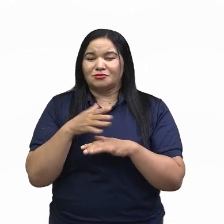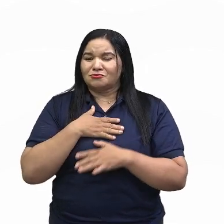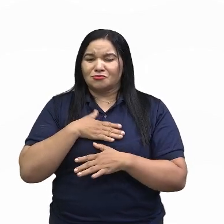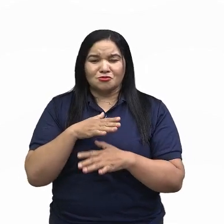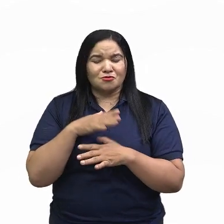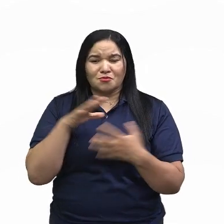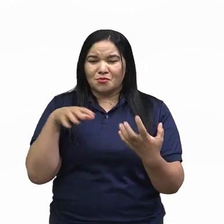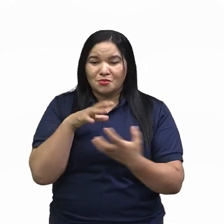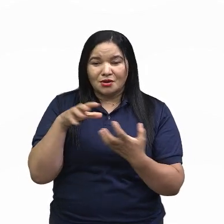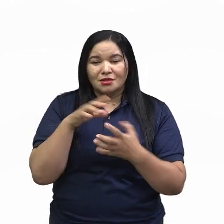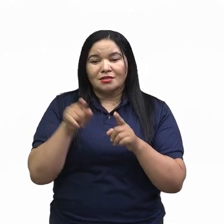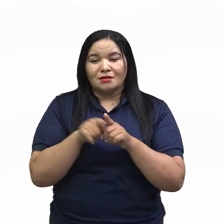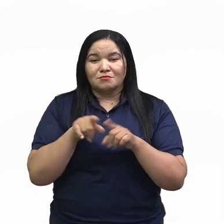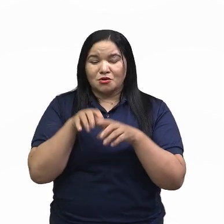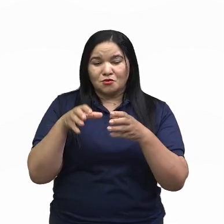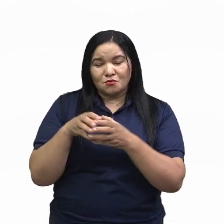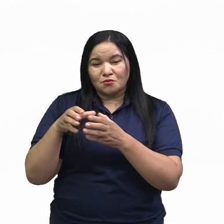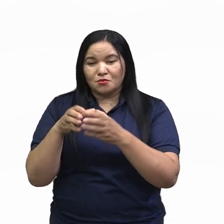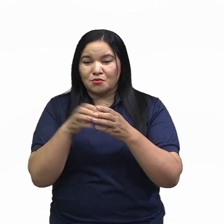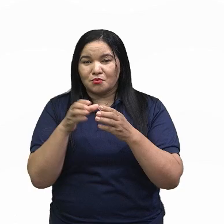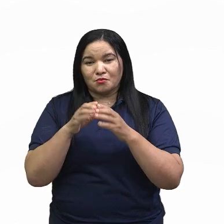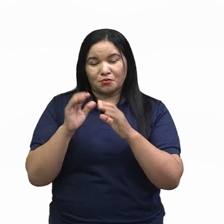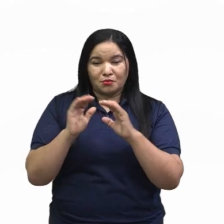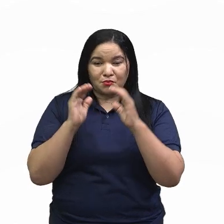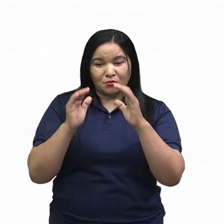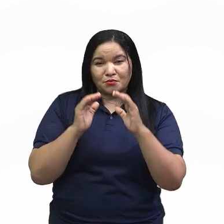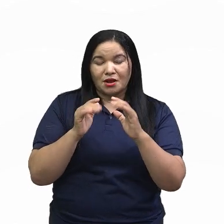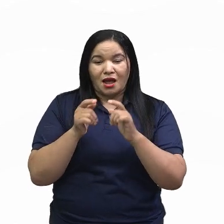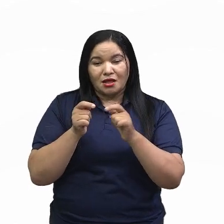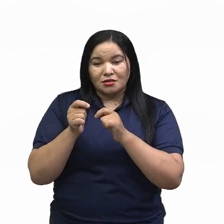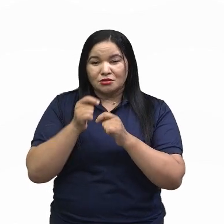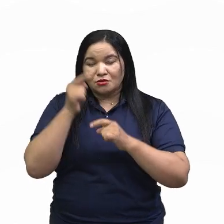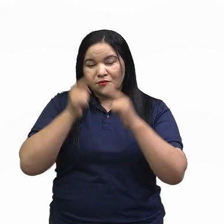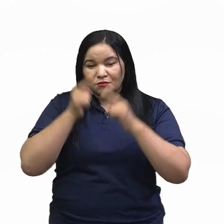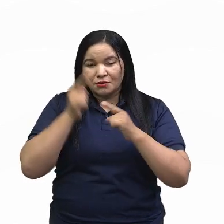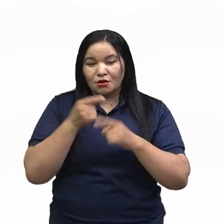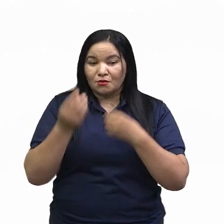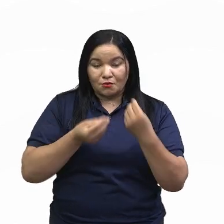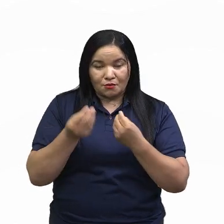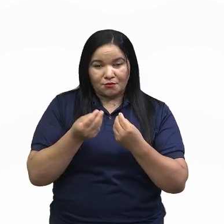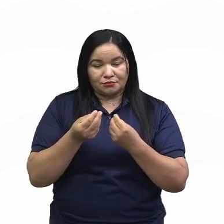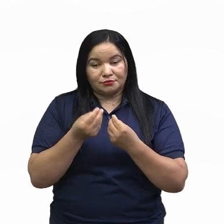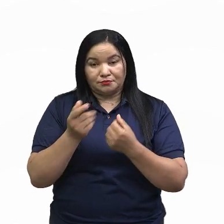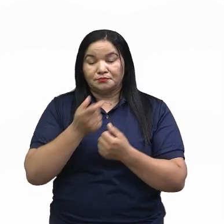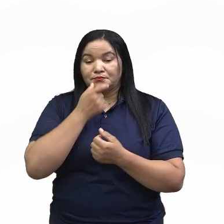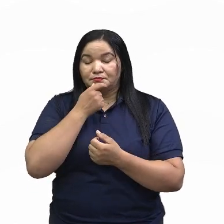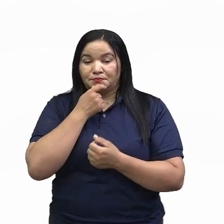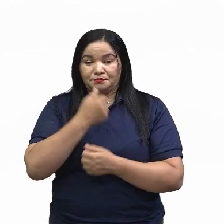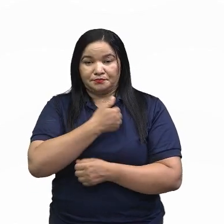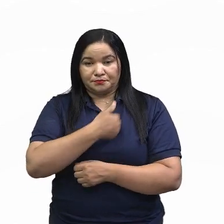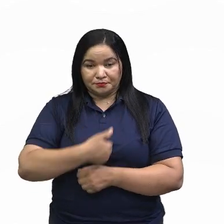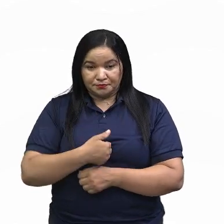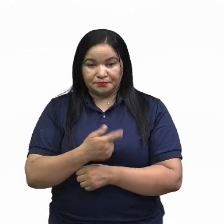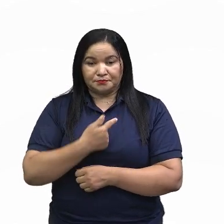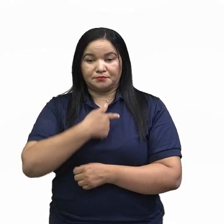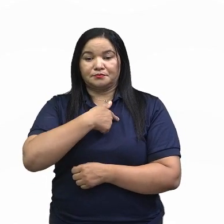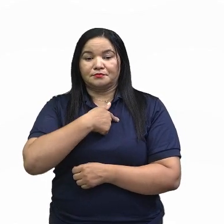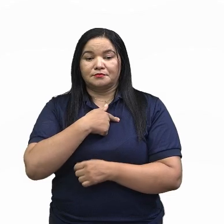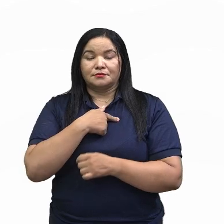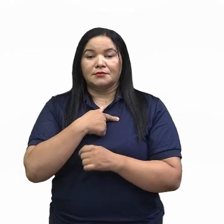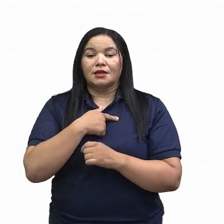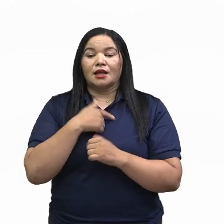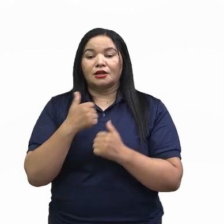como as oligarquias dominantes estavam governando o Brasil. Getúlio Vargas chega ao poder com a ajuda